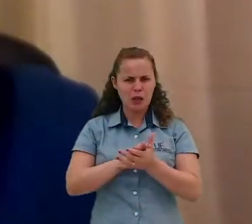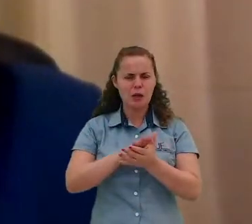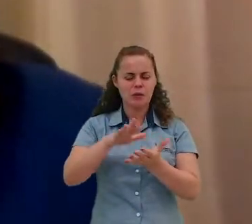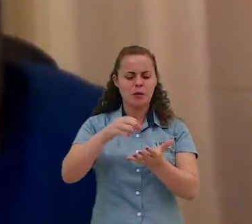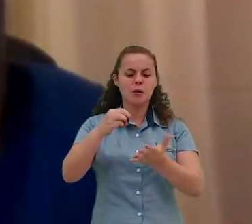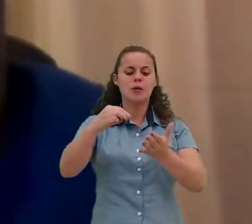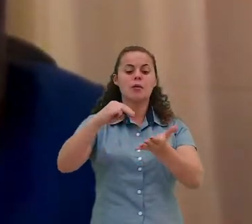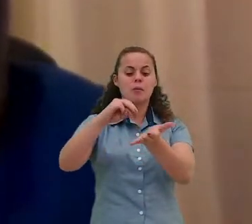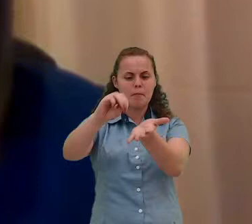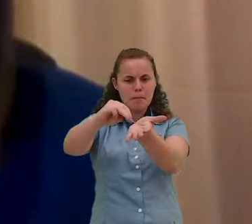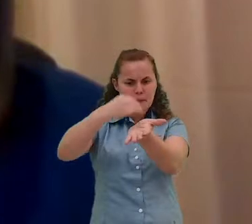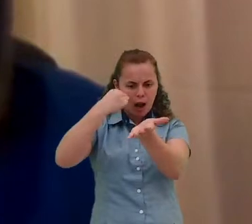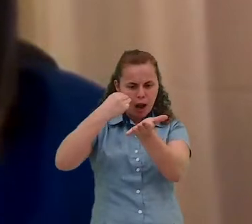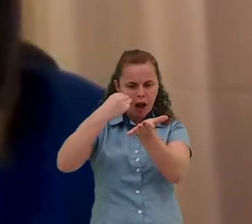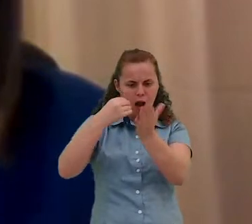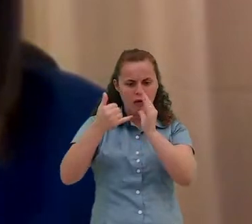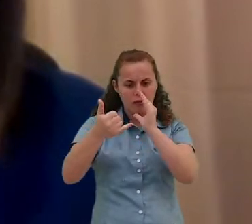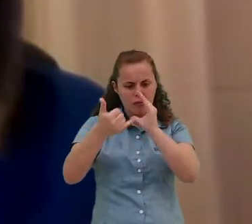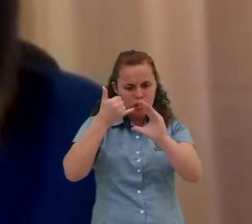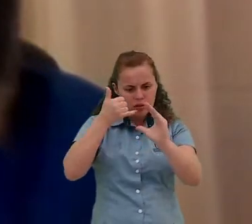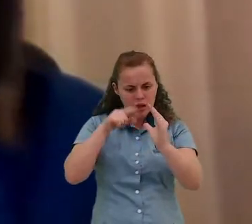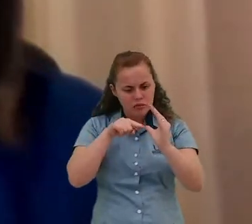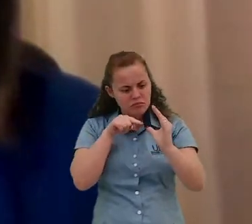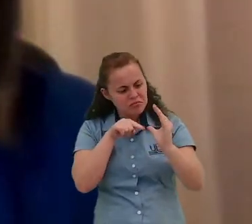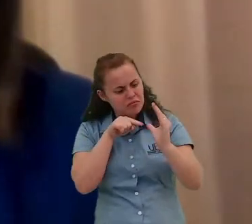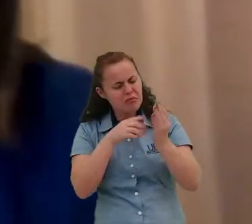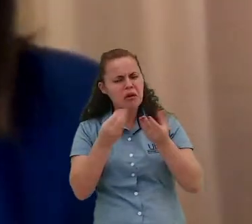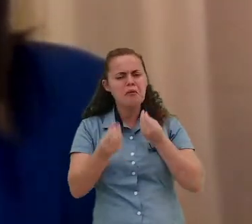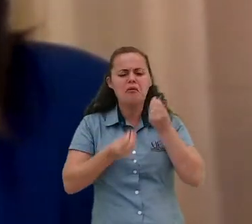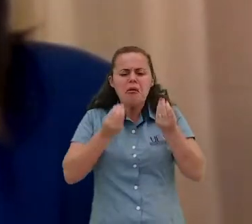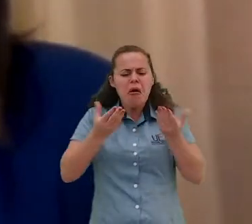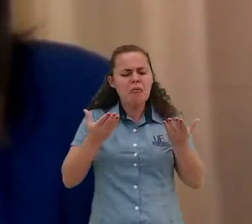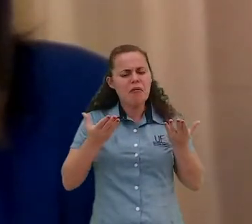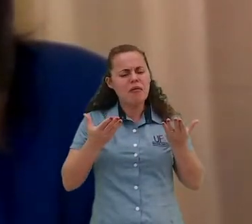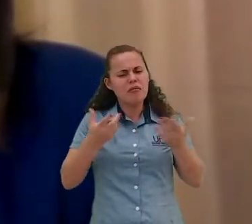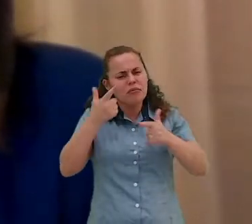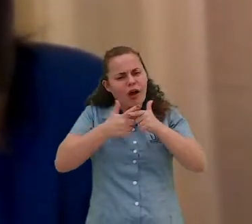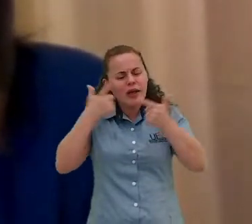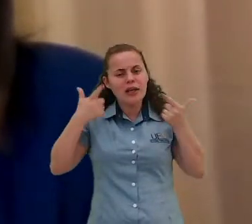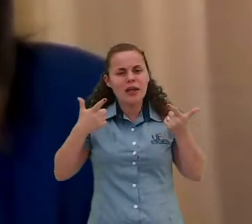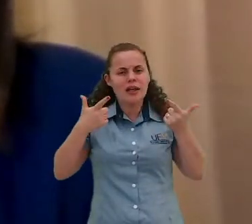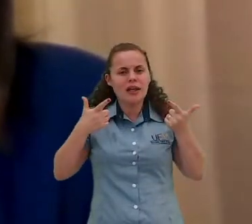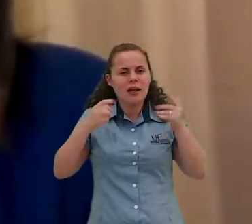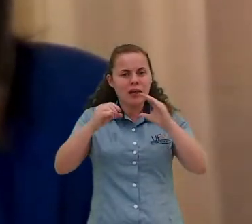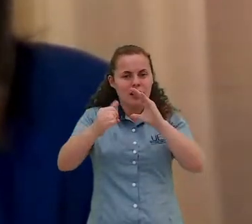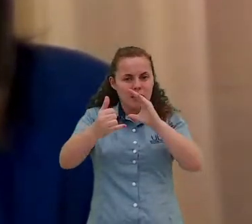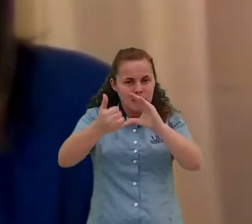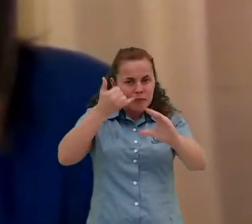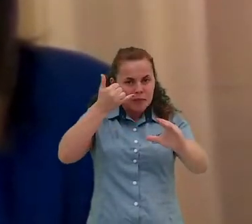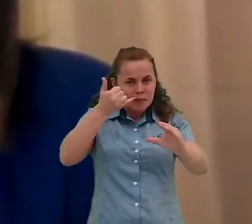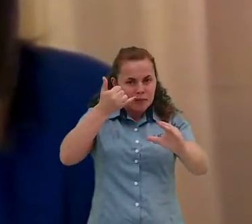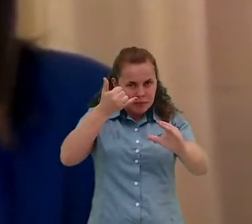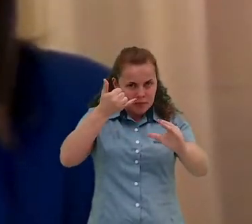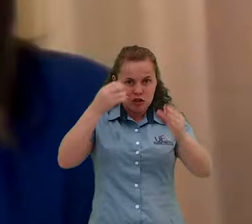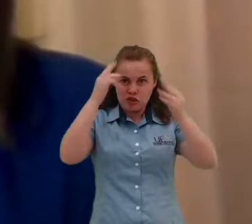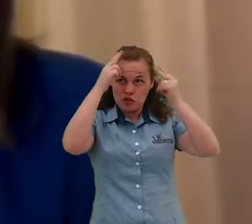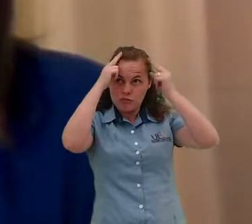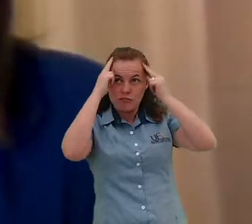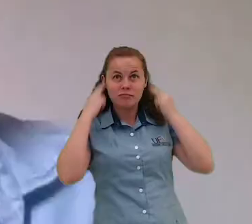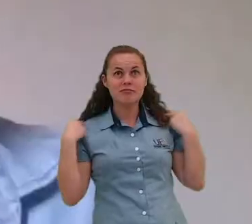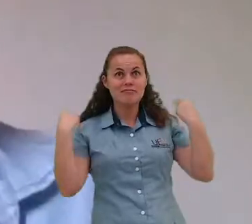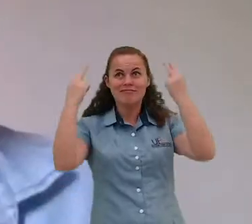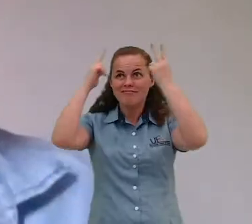WhatsApp e ele falou assim, como é que eu recebi esse WhatsApp? Por quê? Era um WhatsApp de salão de beleza,